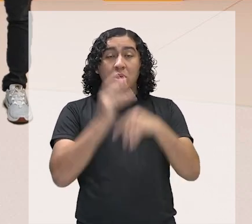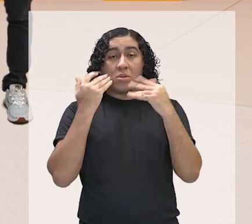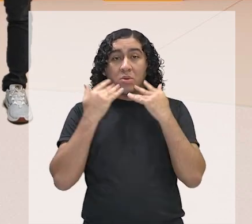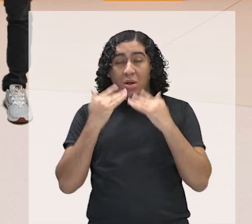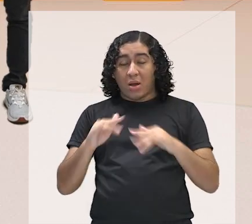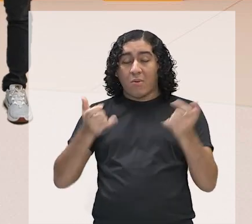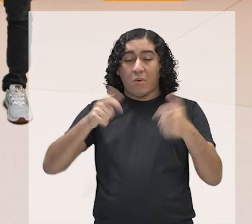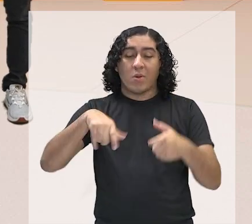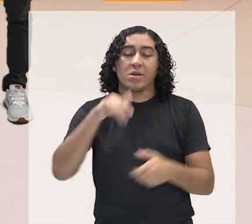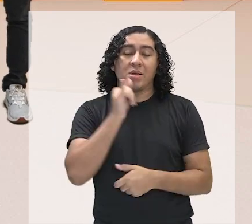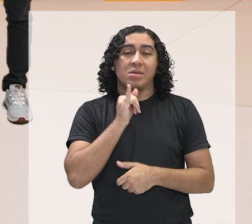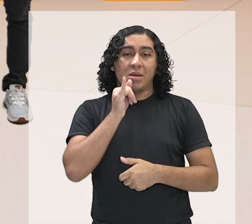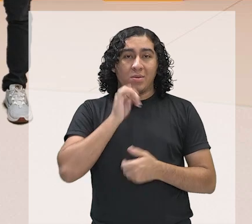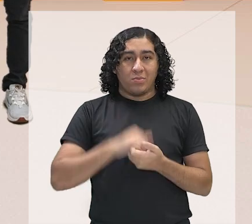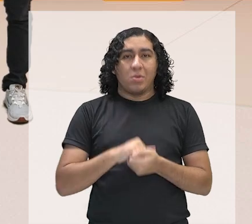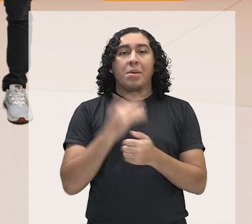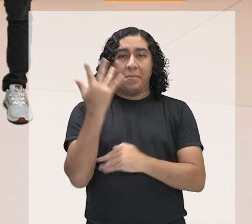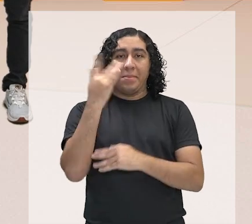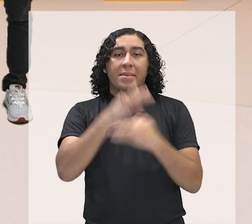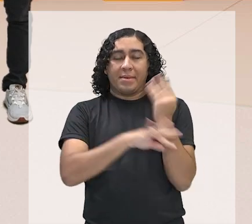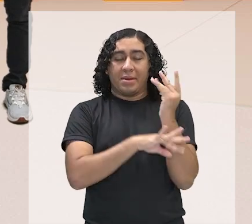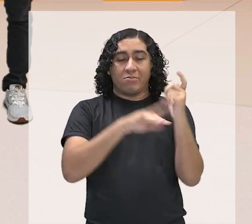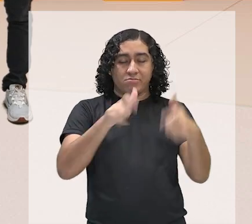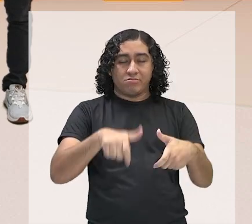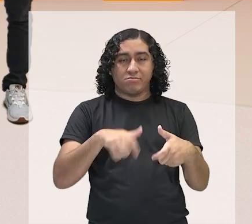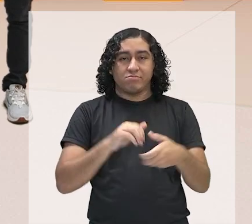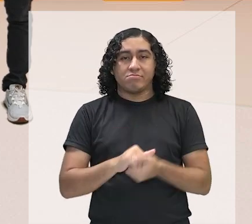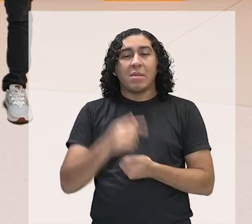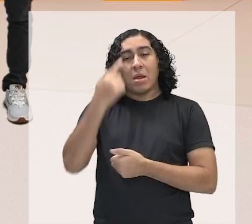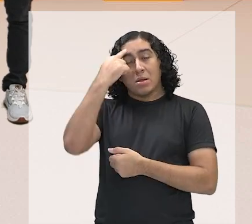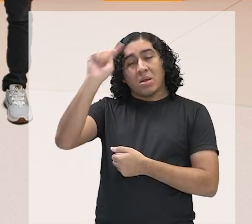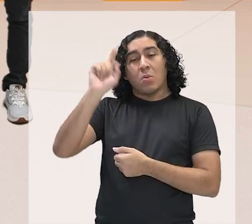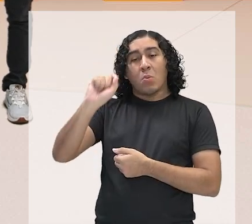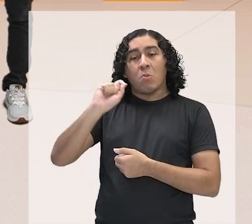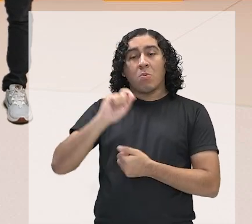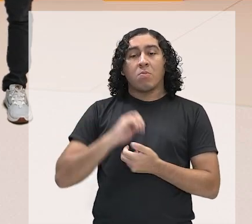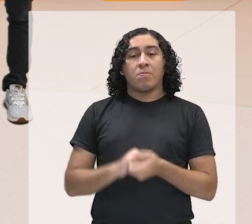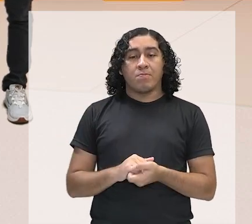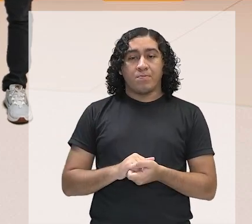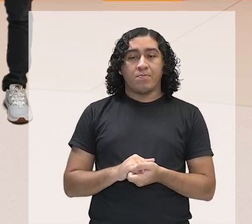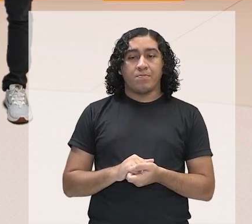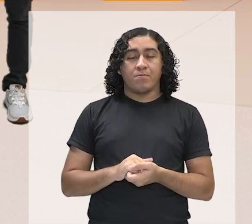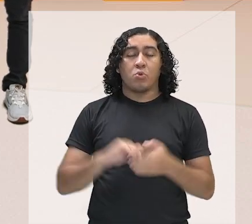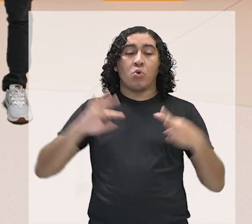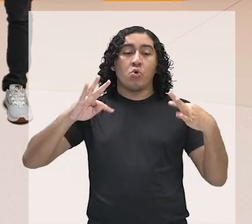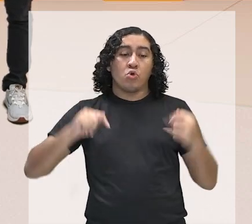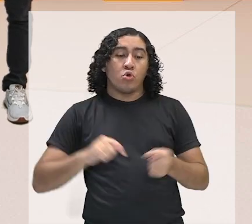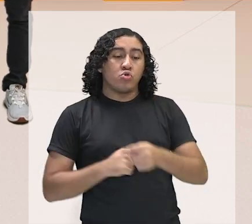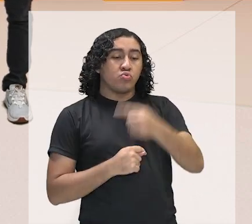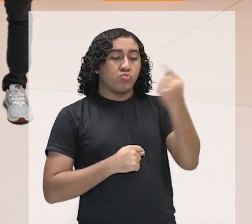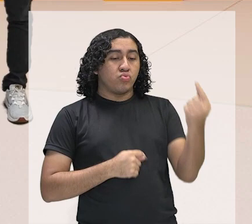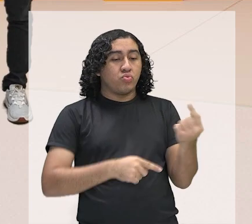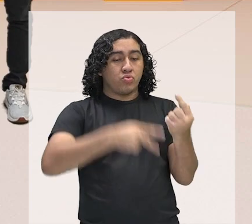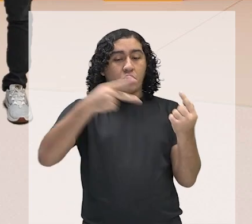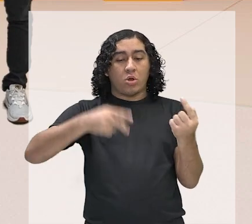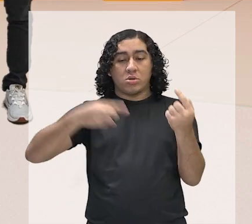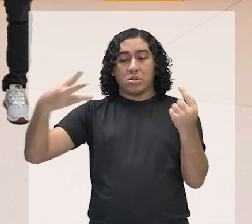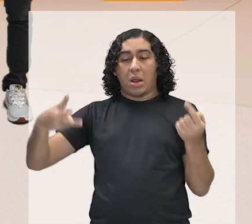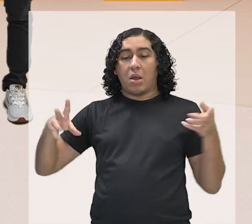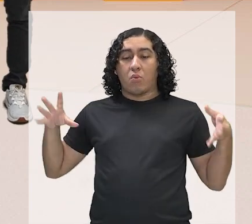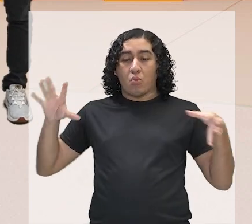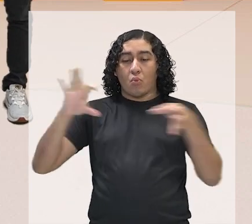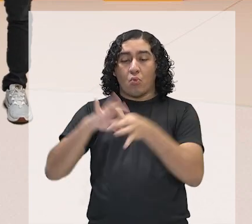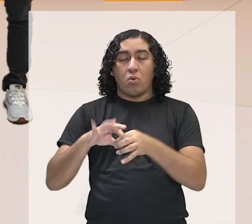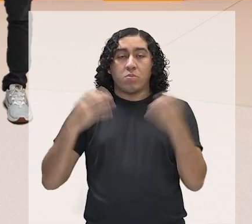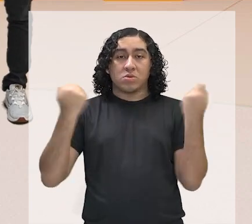por exemplo, ambiental. Então, a ideia aqui é conciliar esses três elementos para que a gente